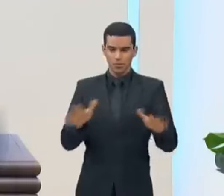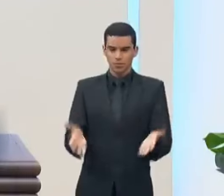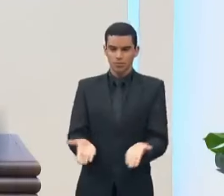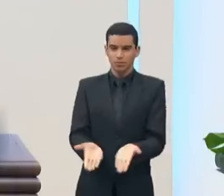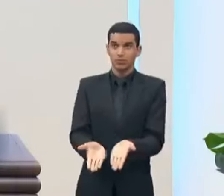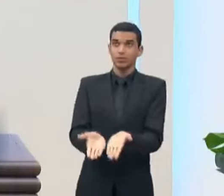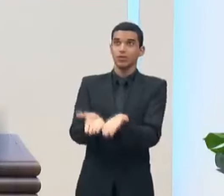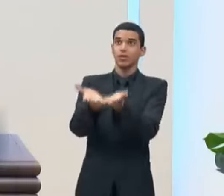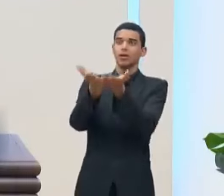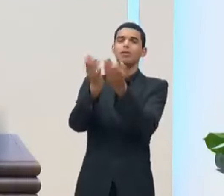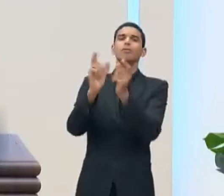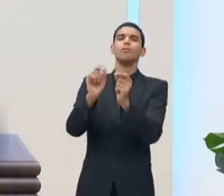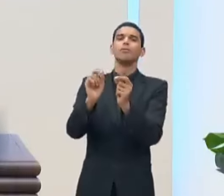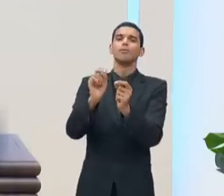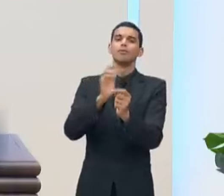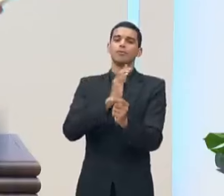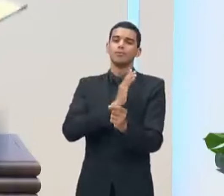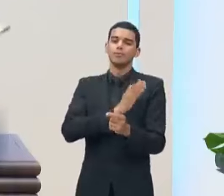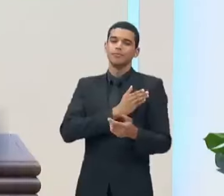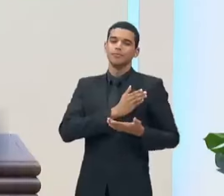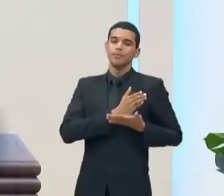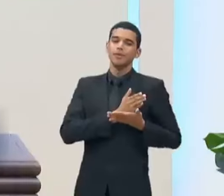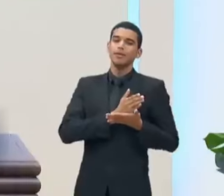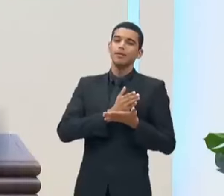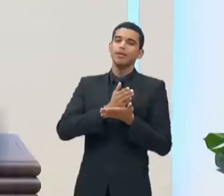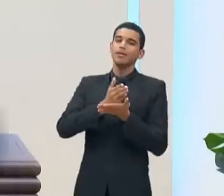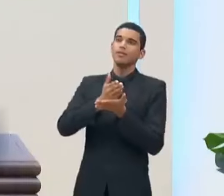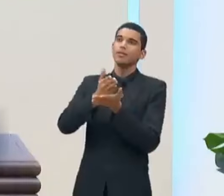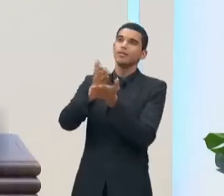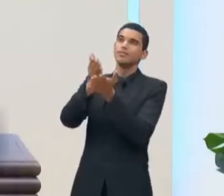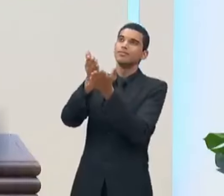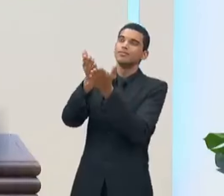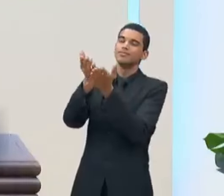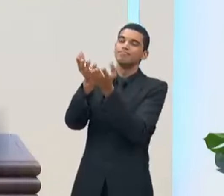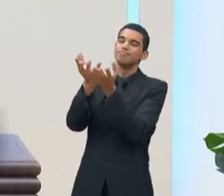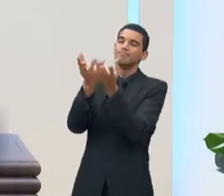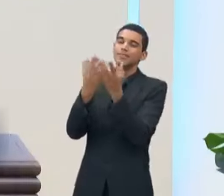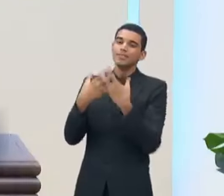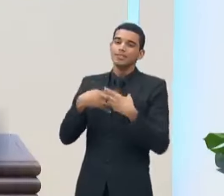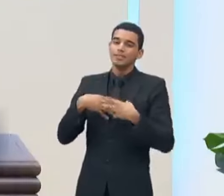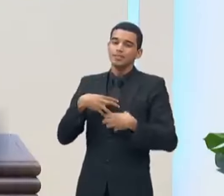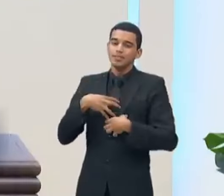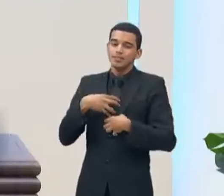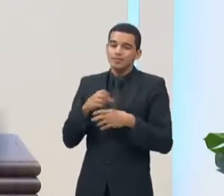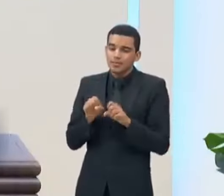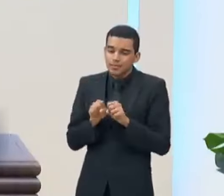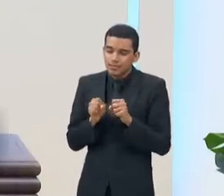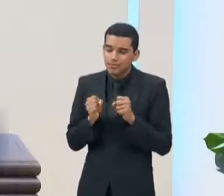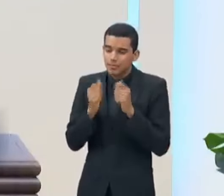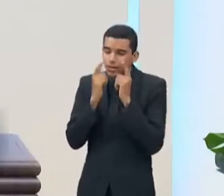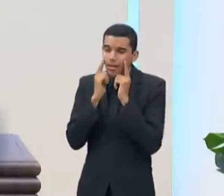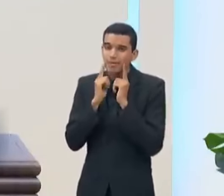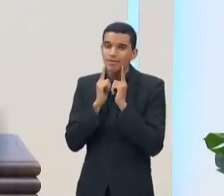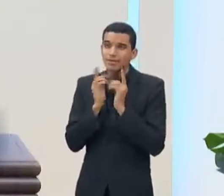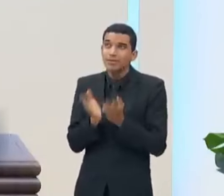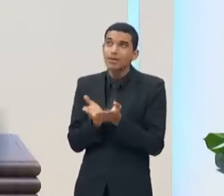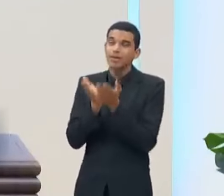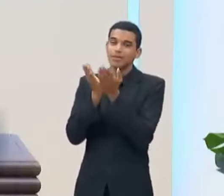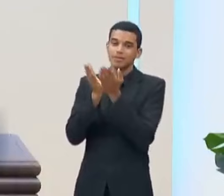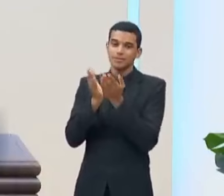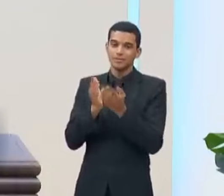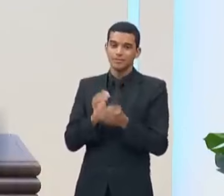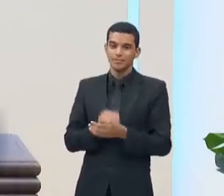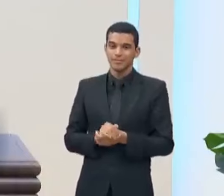coração quebrantado e contrito. Esse homem estava aqui quebrantado, humilhado